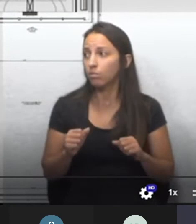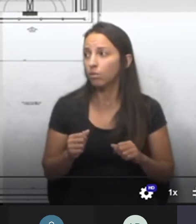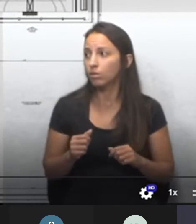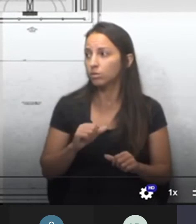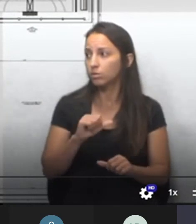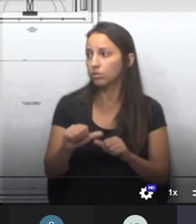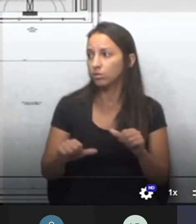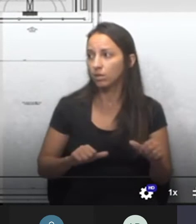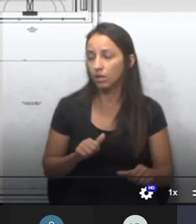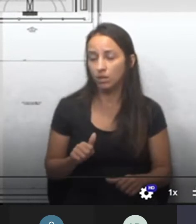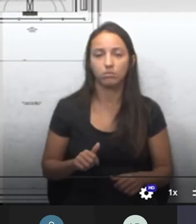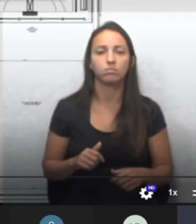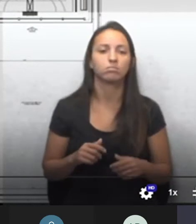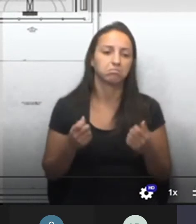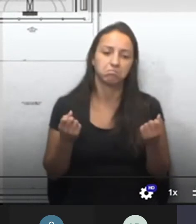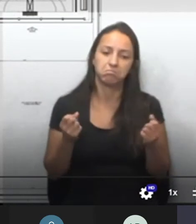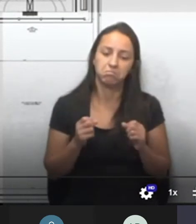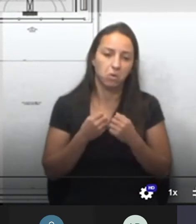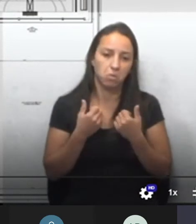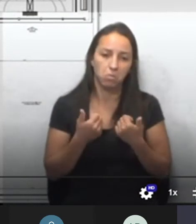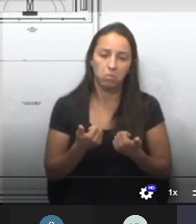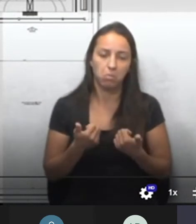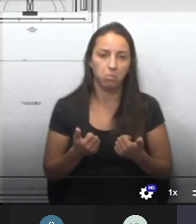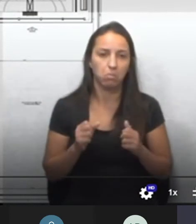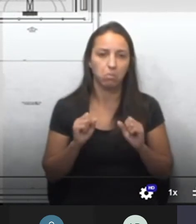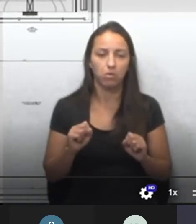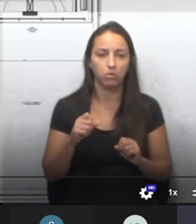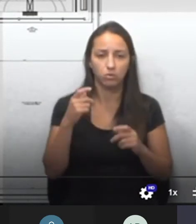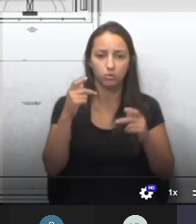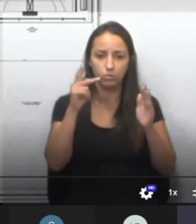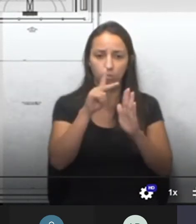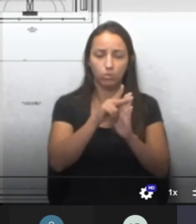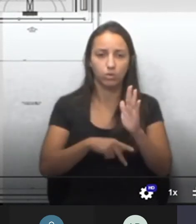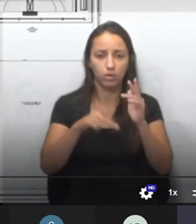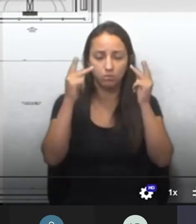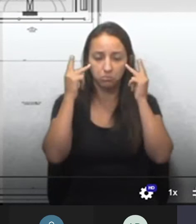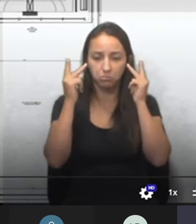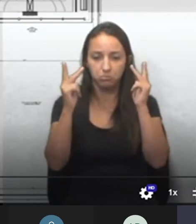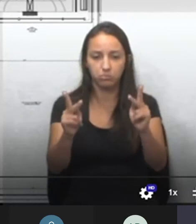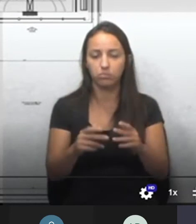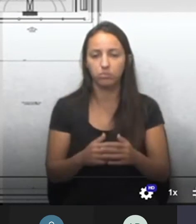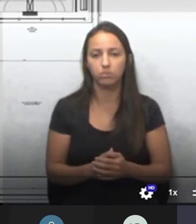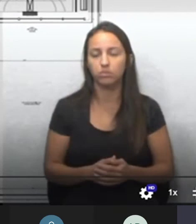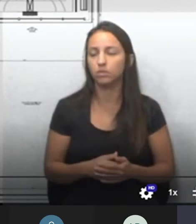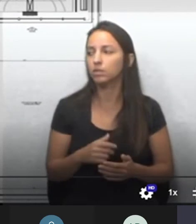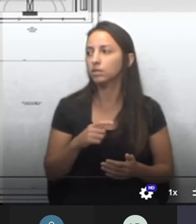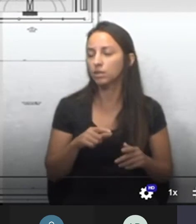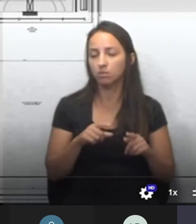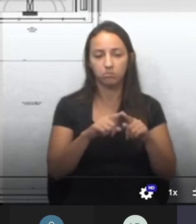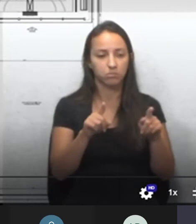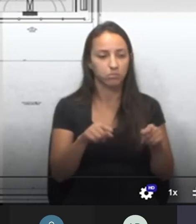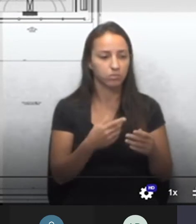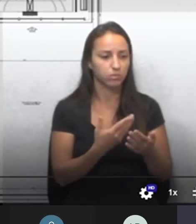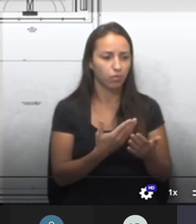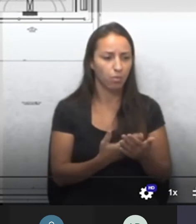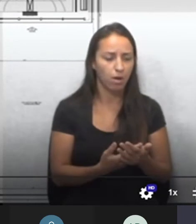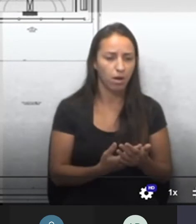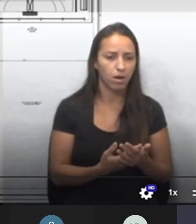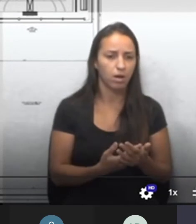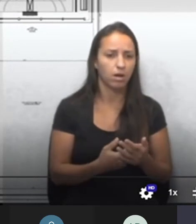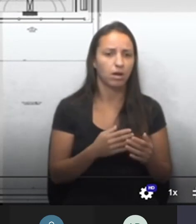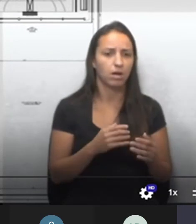o projeto será seu, né? Então, aqui, inclusive, tem outras coisas, além de sala de informática, tem laboratório,